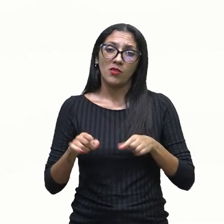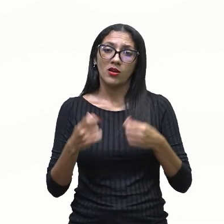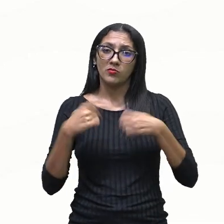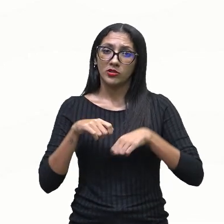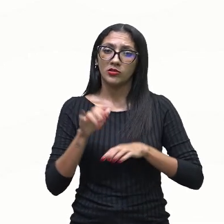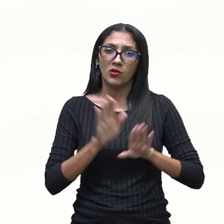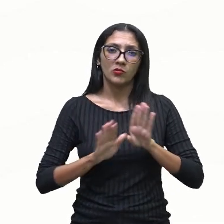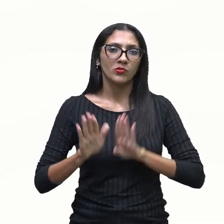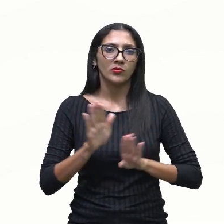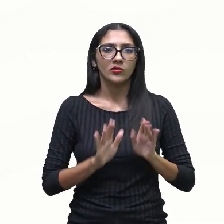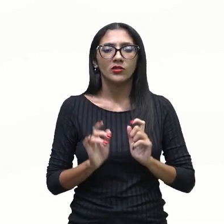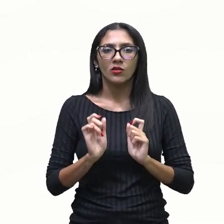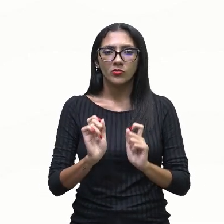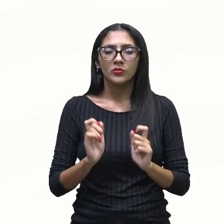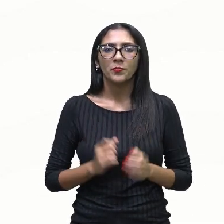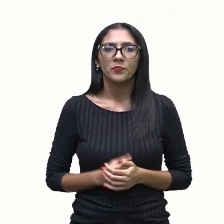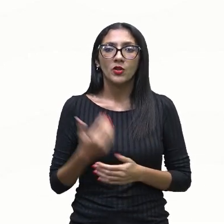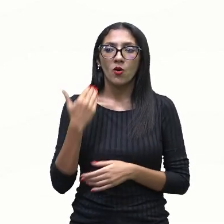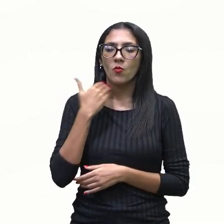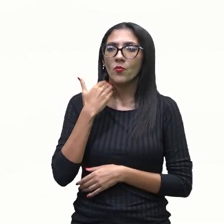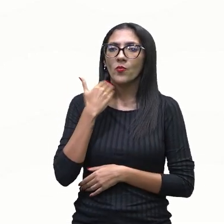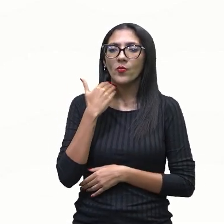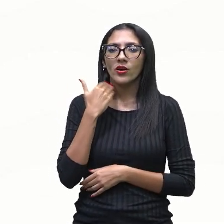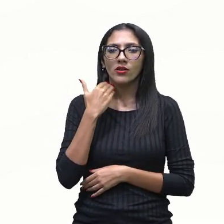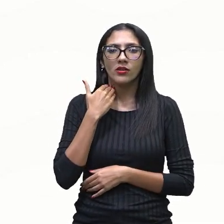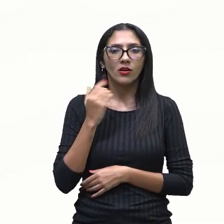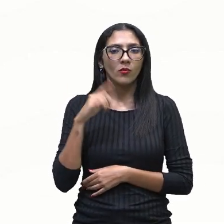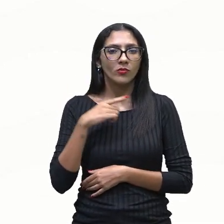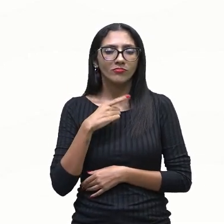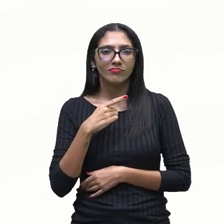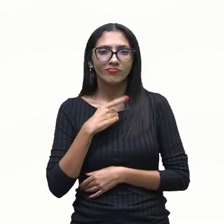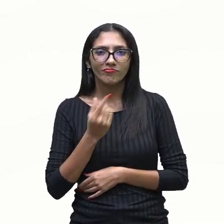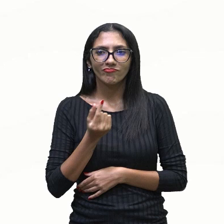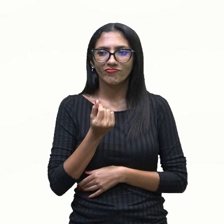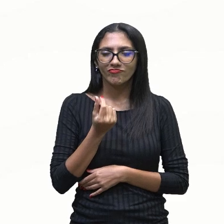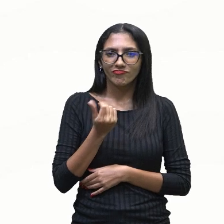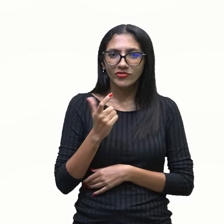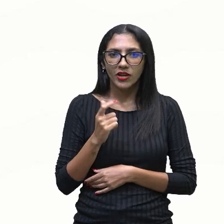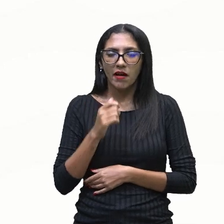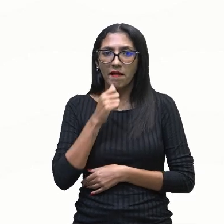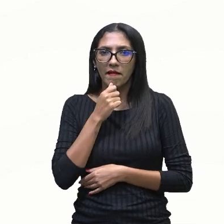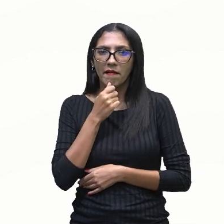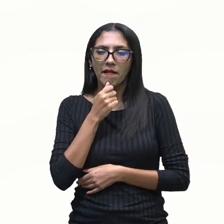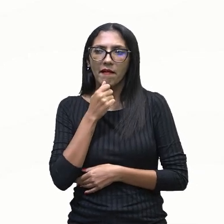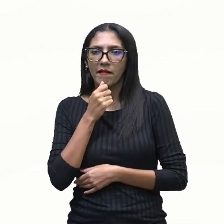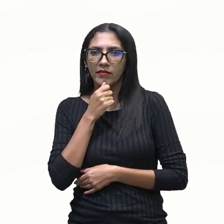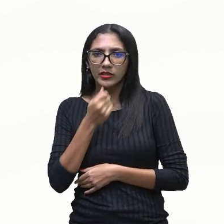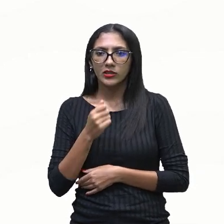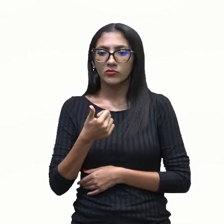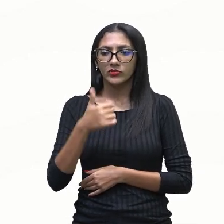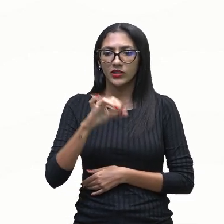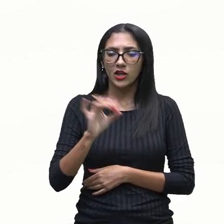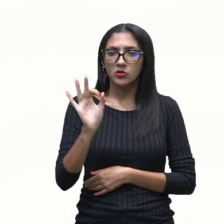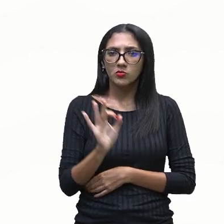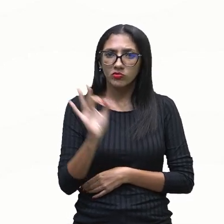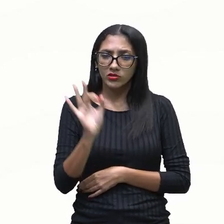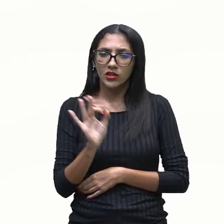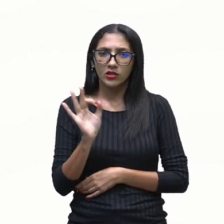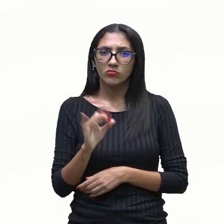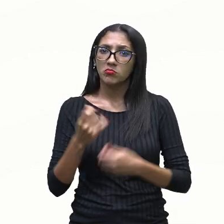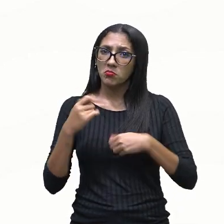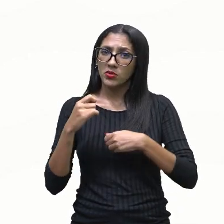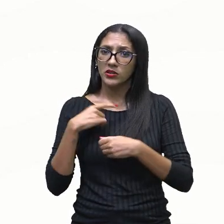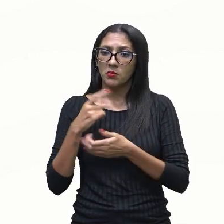disso, o banco, na verdade, né, ele vai te cobrar ainda assim os 10% de juros